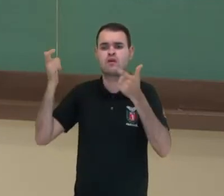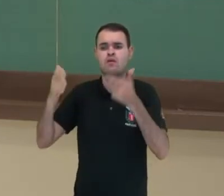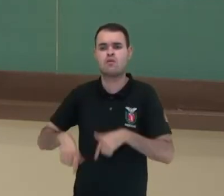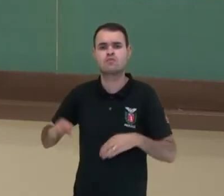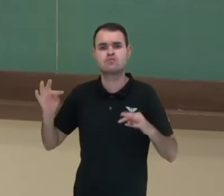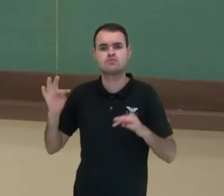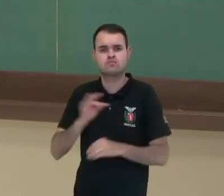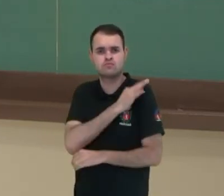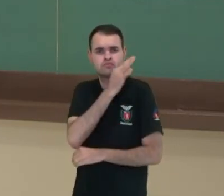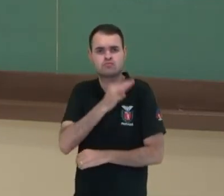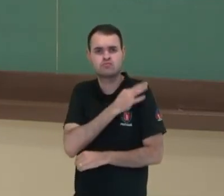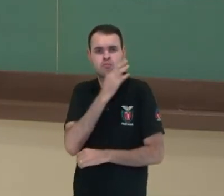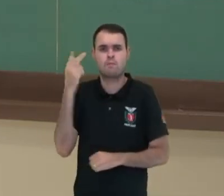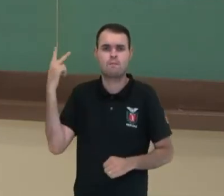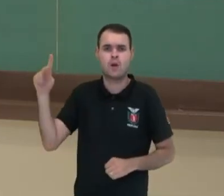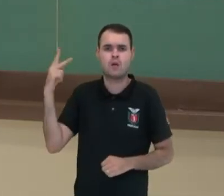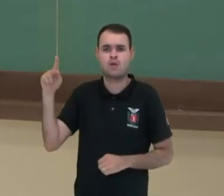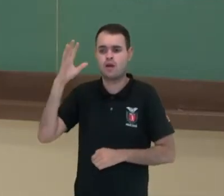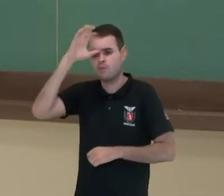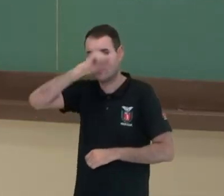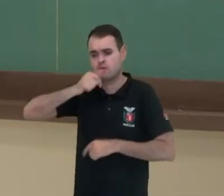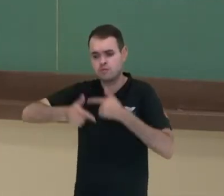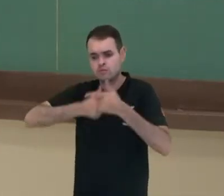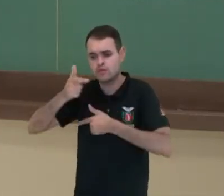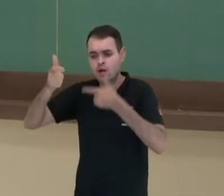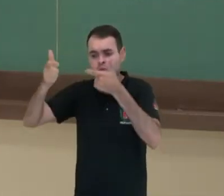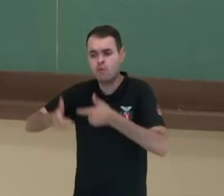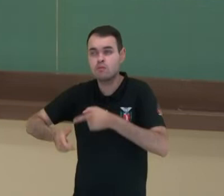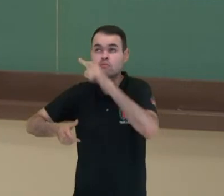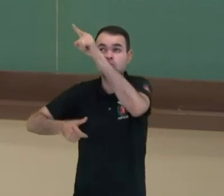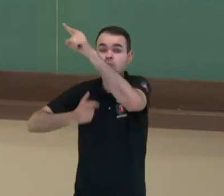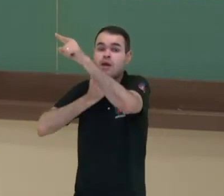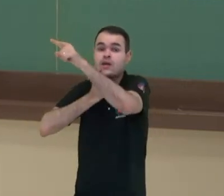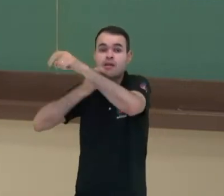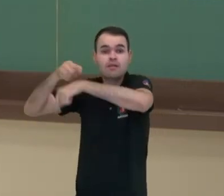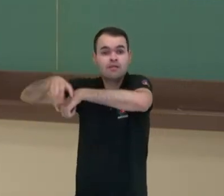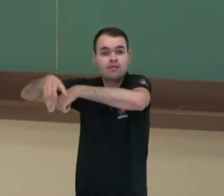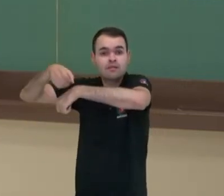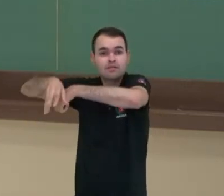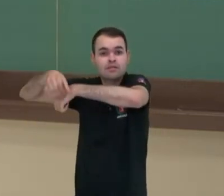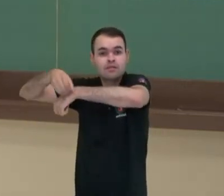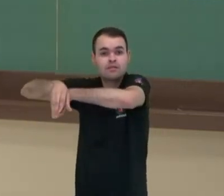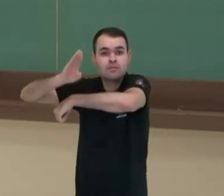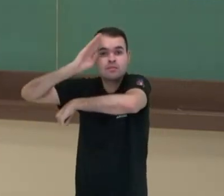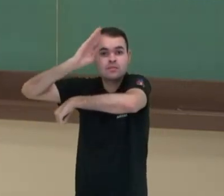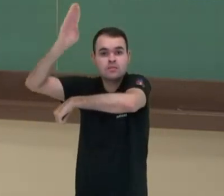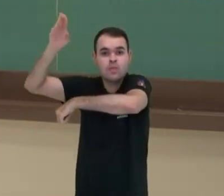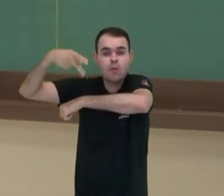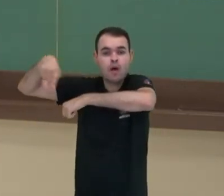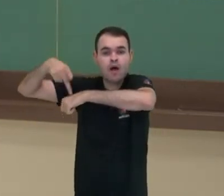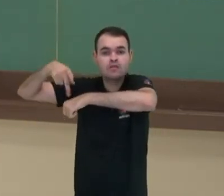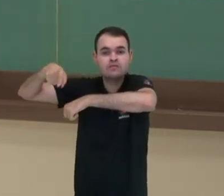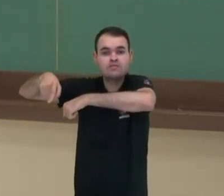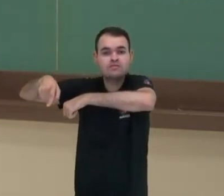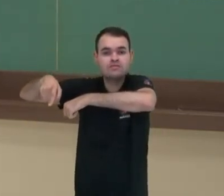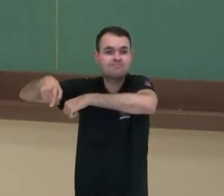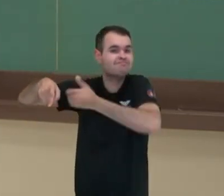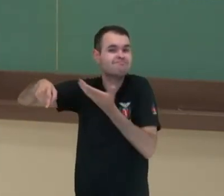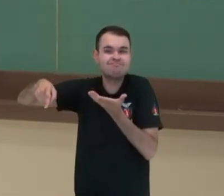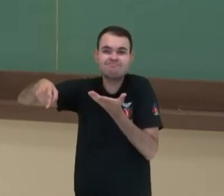paraguaios aprenderam a trabalhar com as máquinas? Inglaterra, que era o principal país,